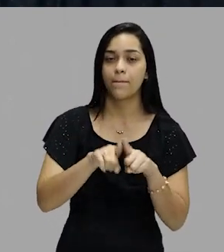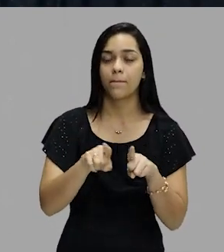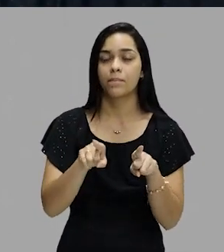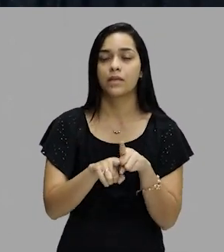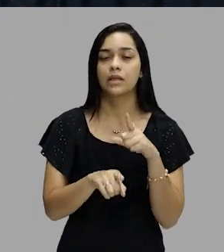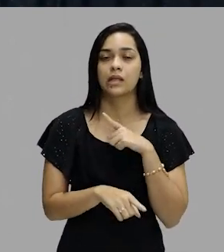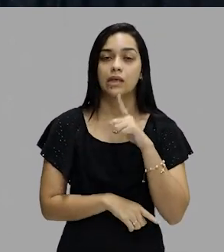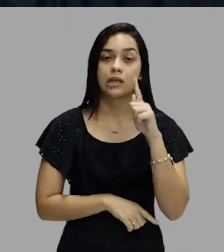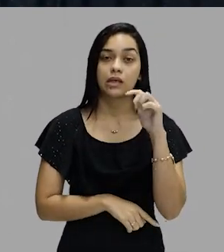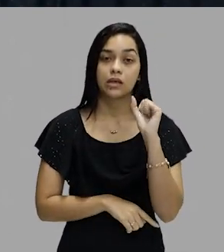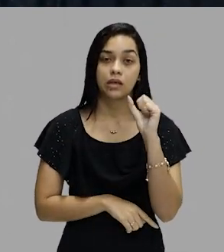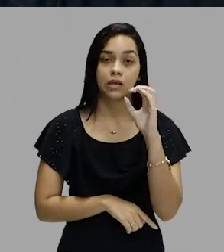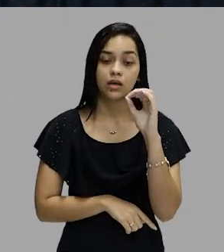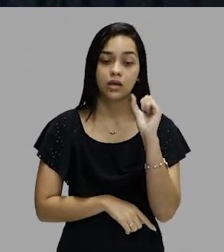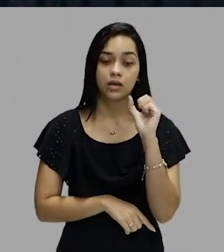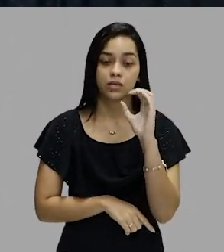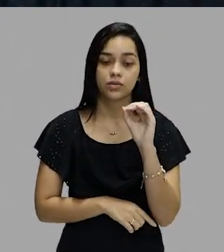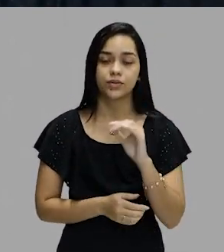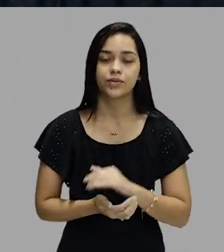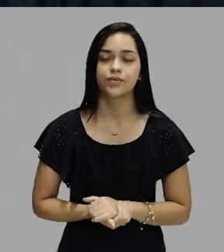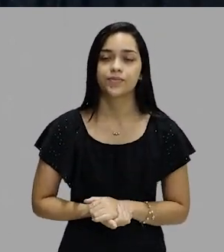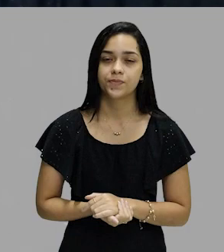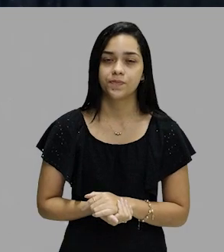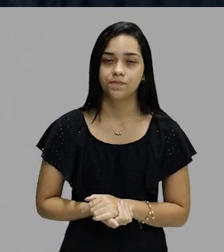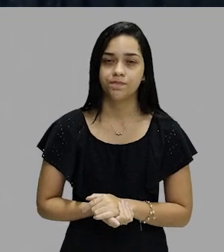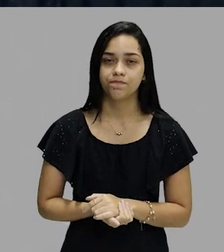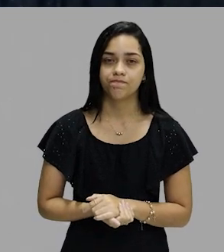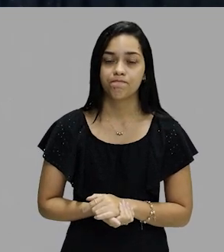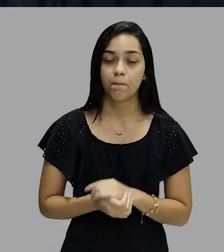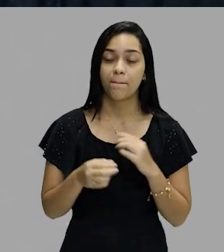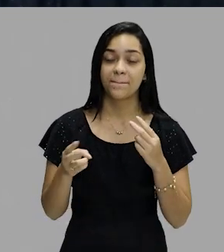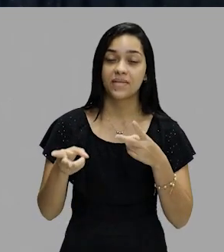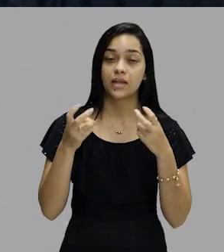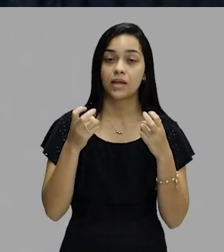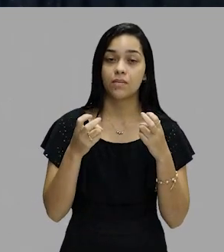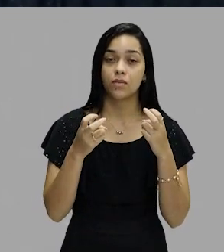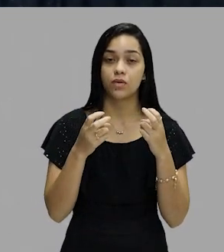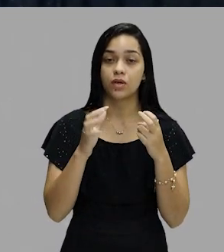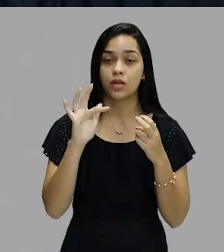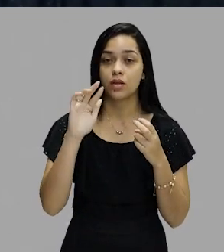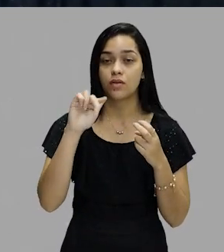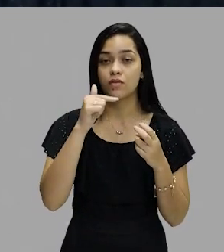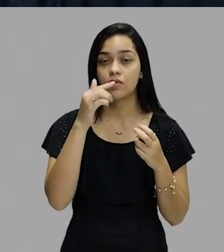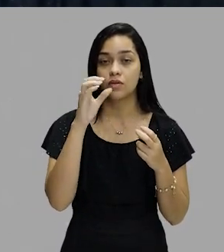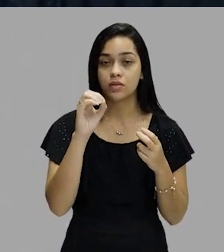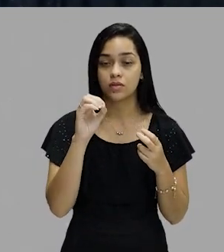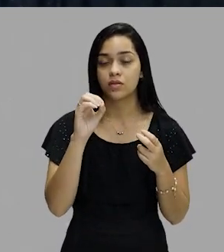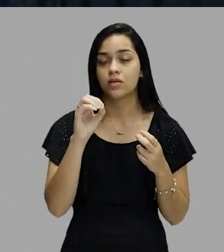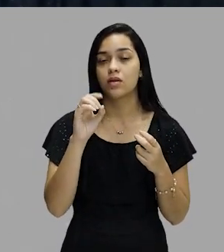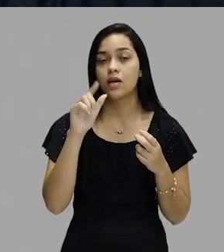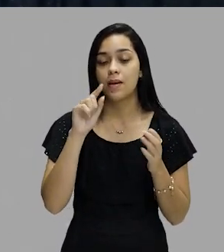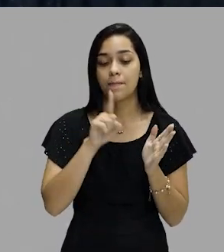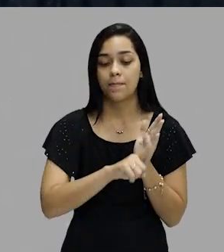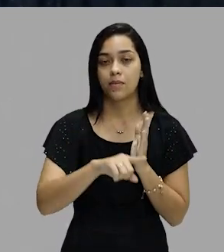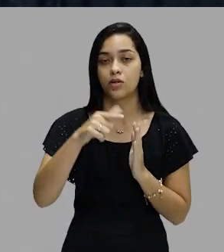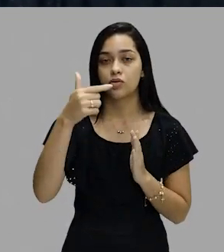estado gasoso. Vamos lá. É 25 graus Celsius. Perceba que o ponto de fusão da substância A é a menos